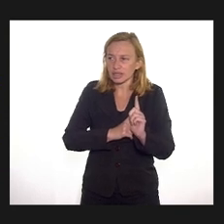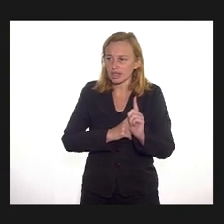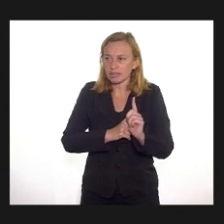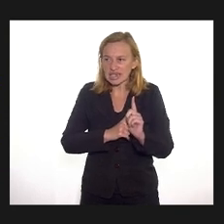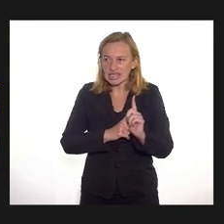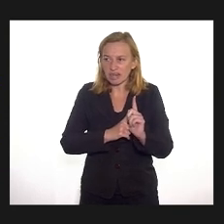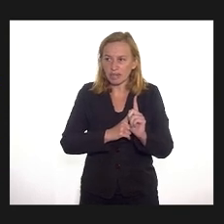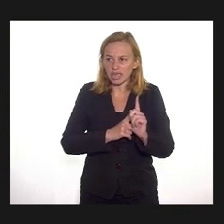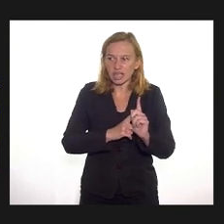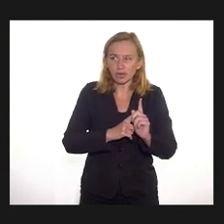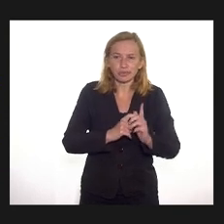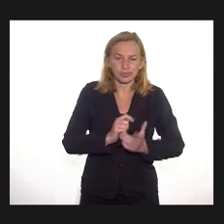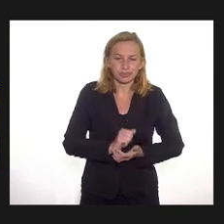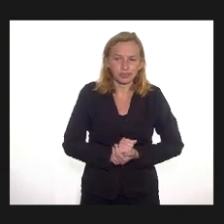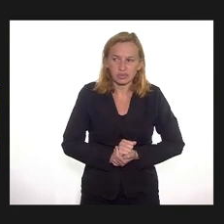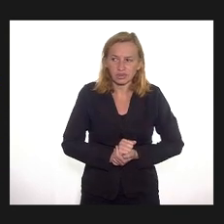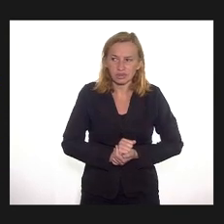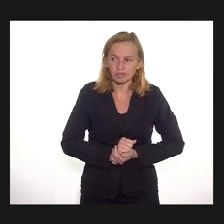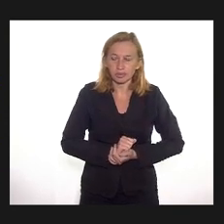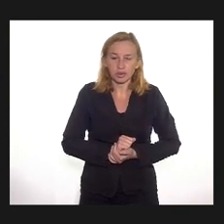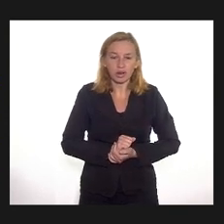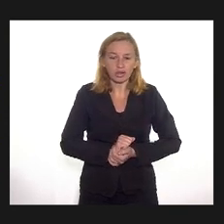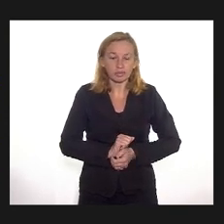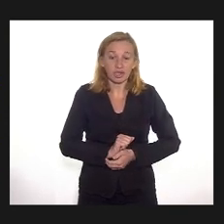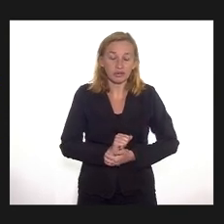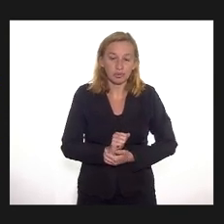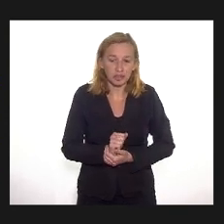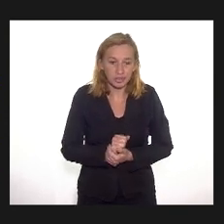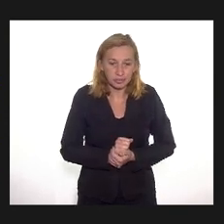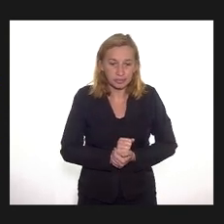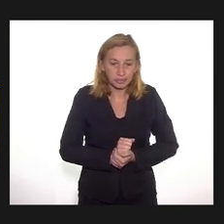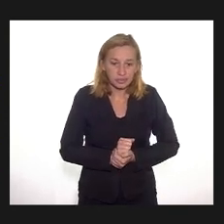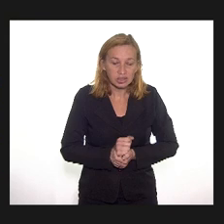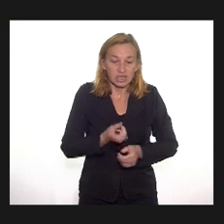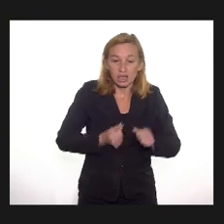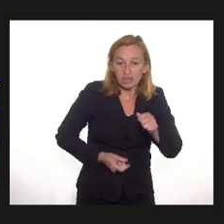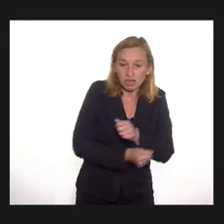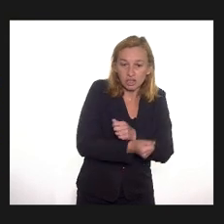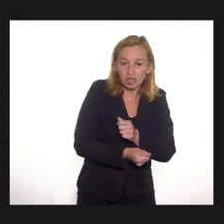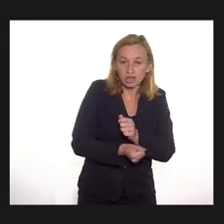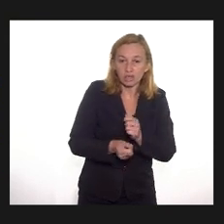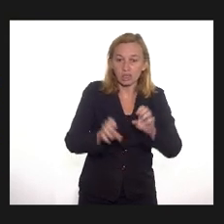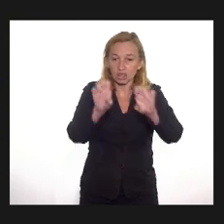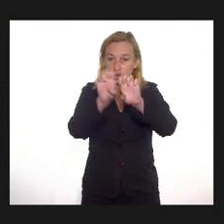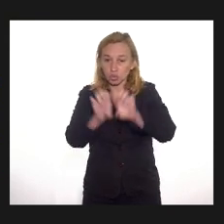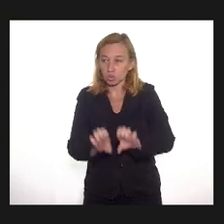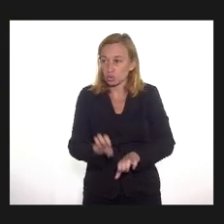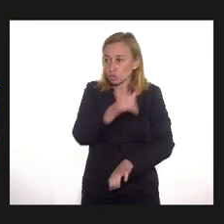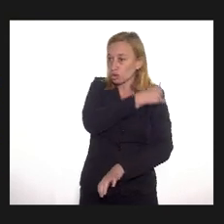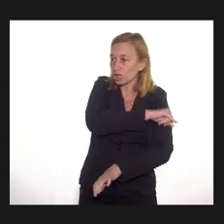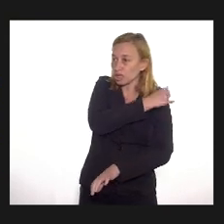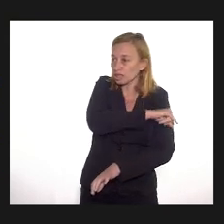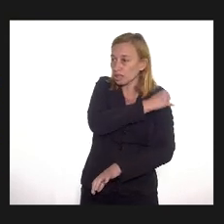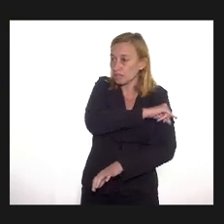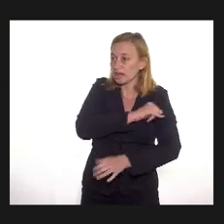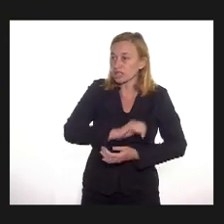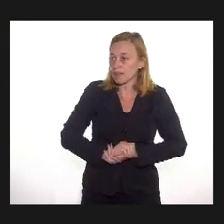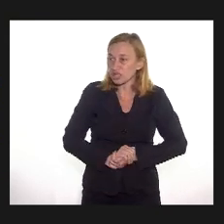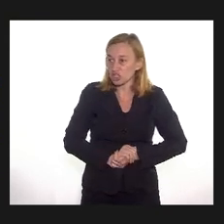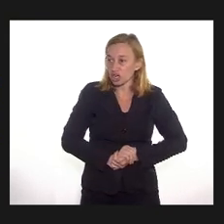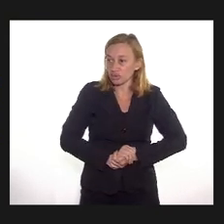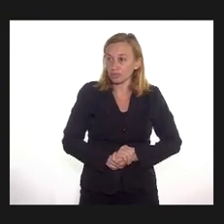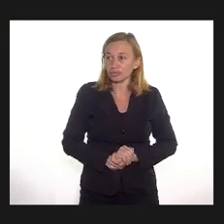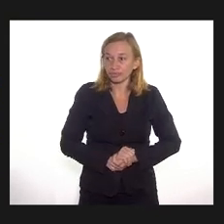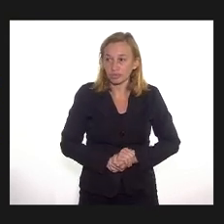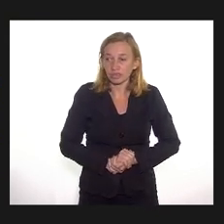que nós façamos alguma economia para investimento na infraestrutura do Rio de Janeiro, de modo, ao final,